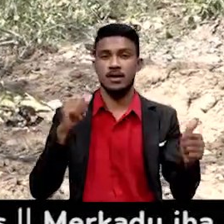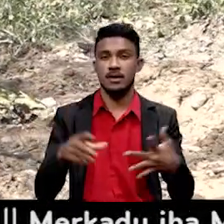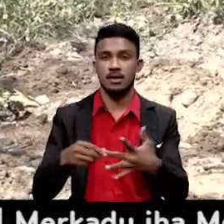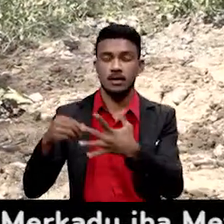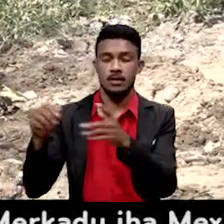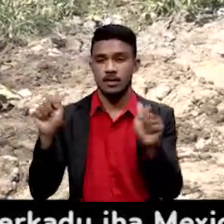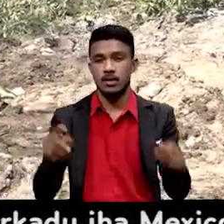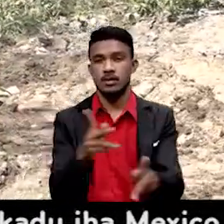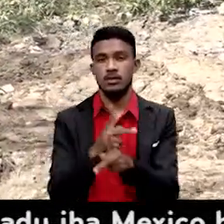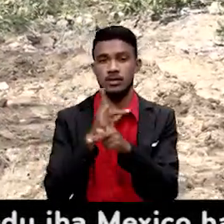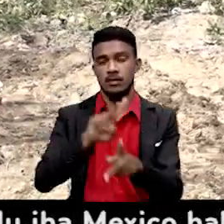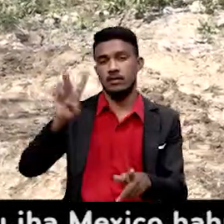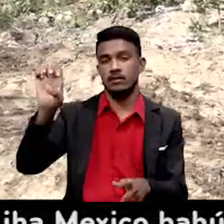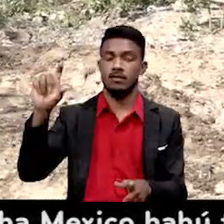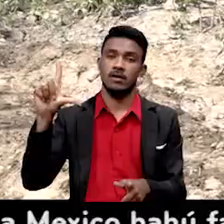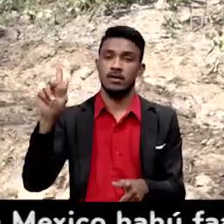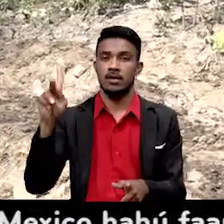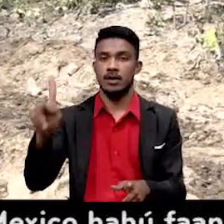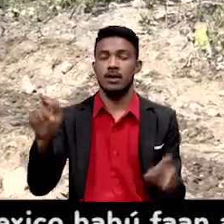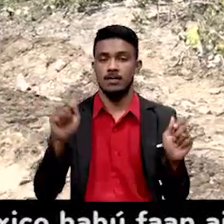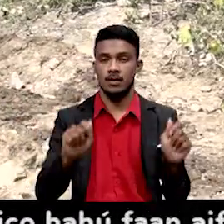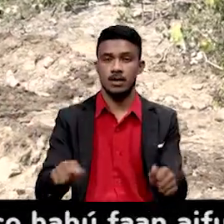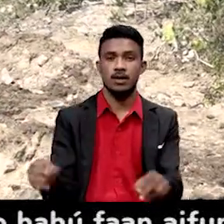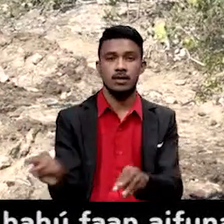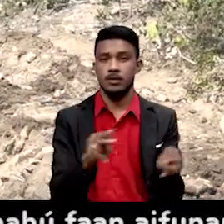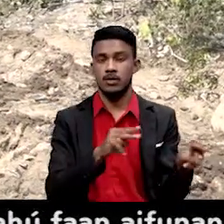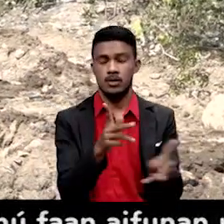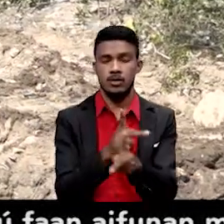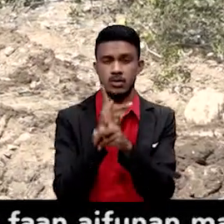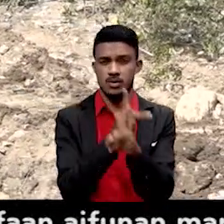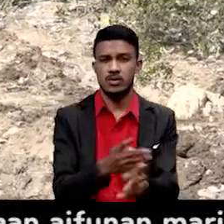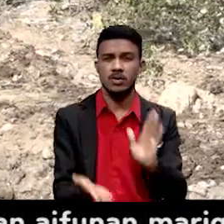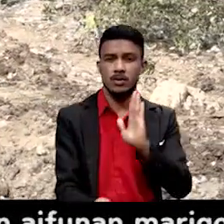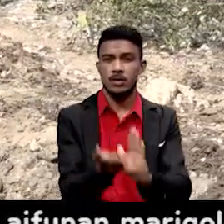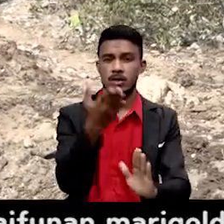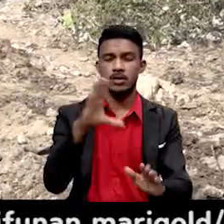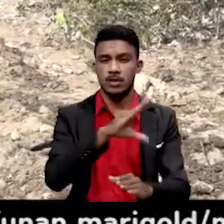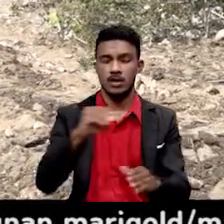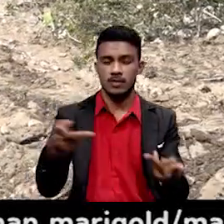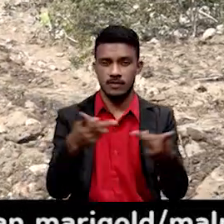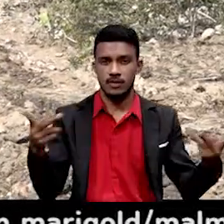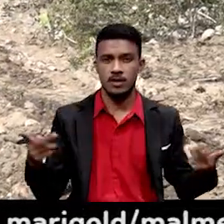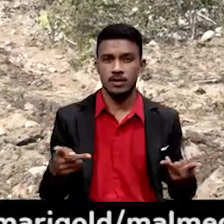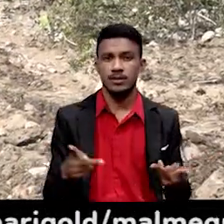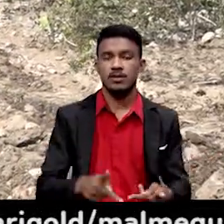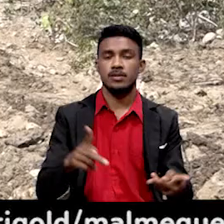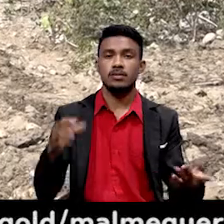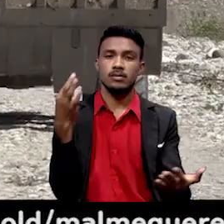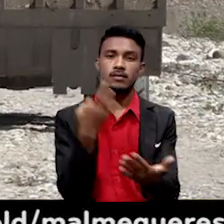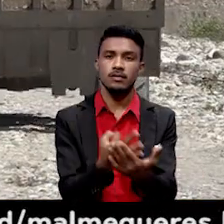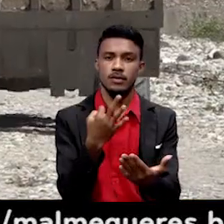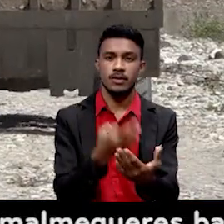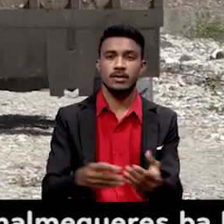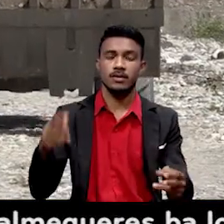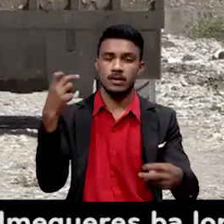Well Kig, o objetivo principal, mas ato ganha controla máximo, ba posto feito com maus, liliu gestão ba pressão,